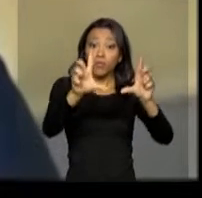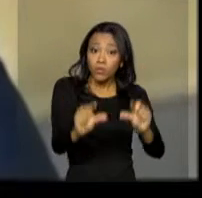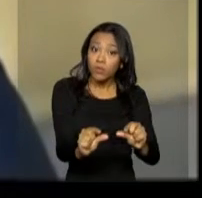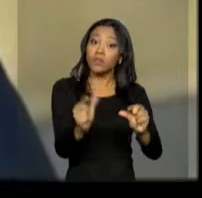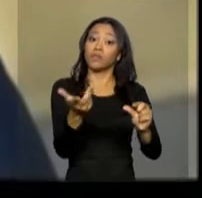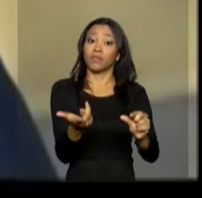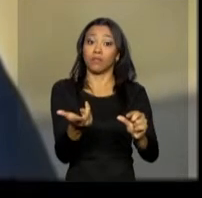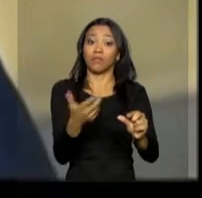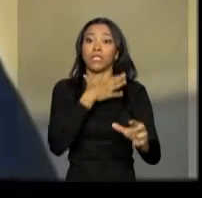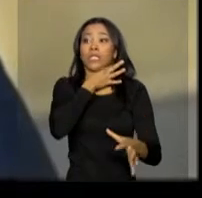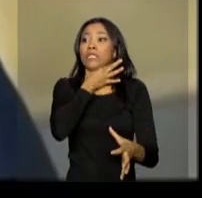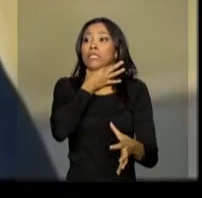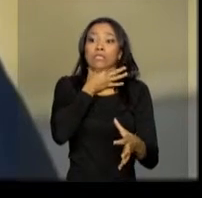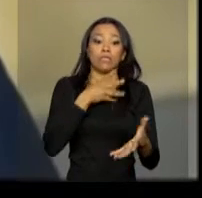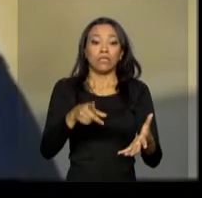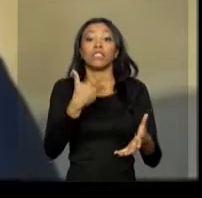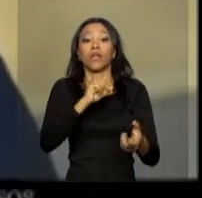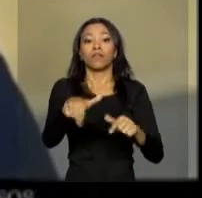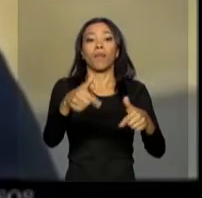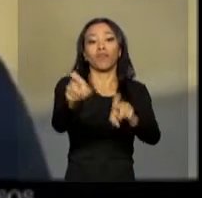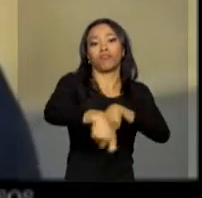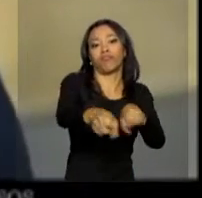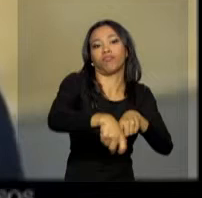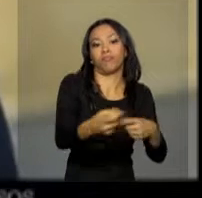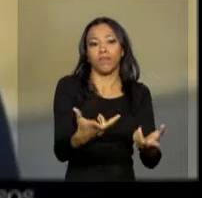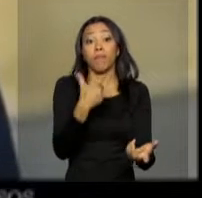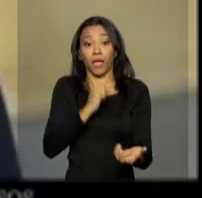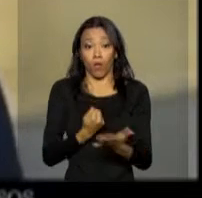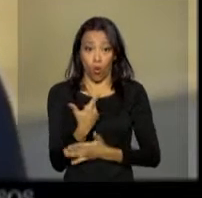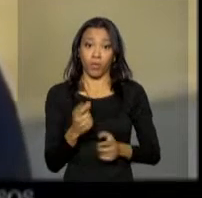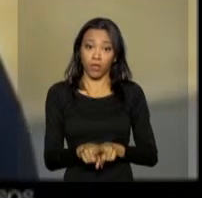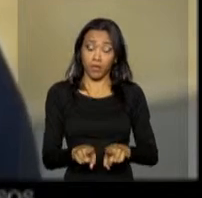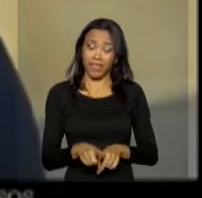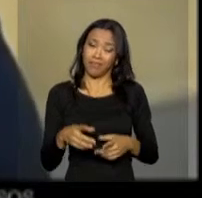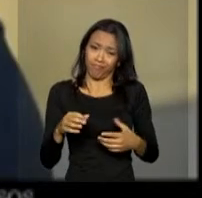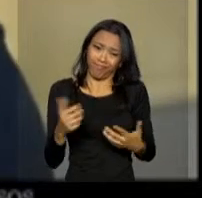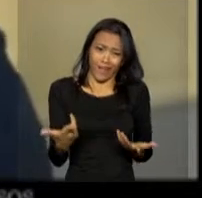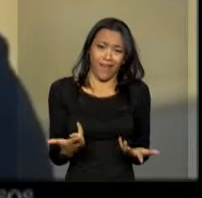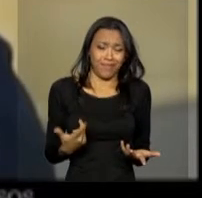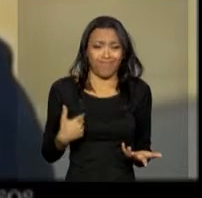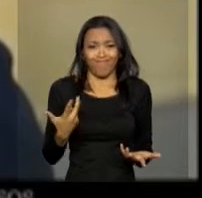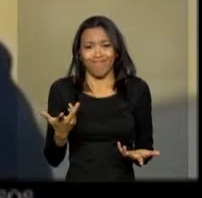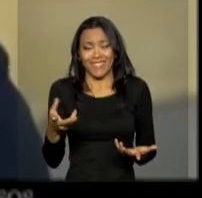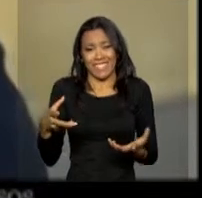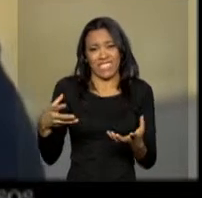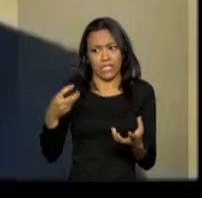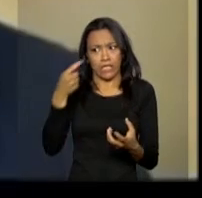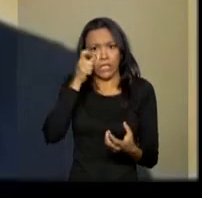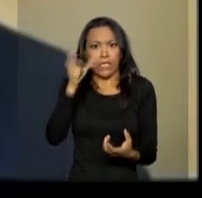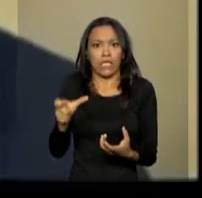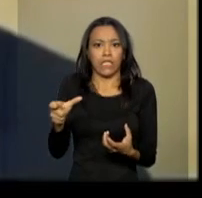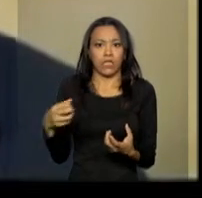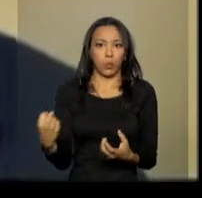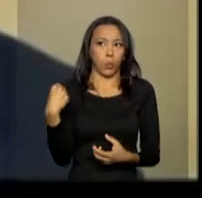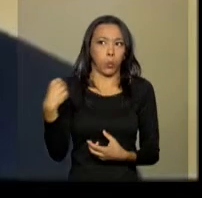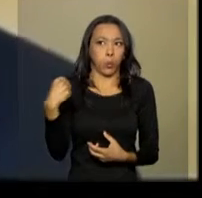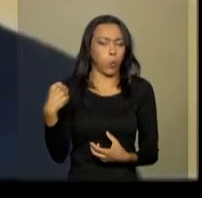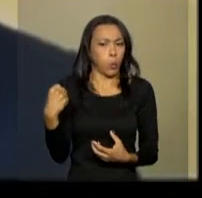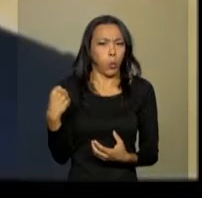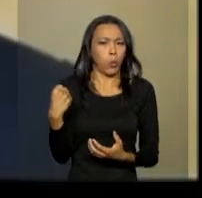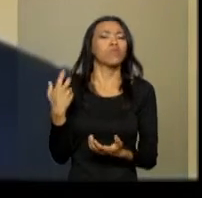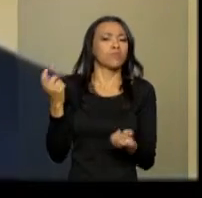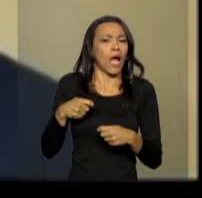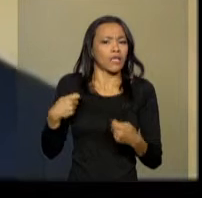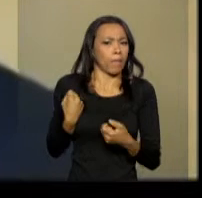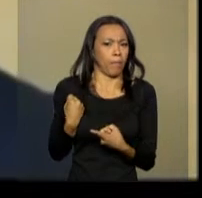o produtor e o consumidor, mesmo que tenha que enfrentar interesses poderosos. É mais do que